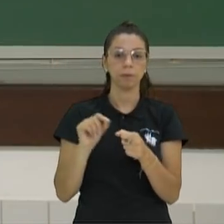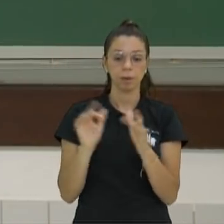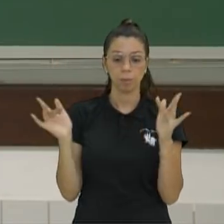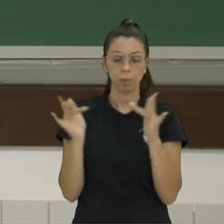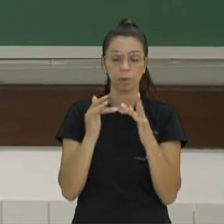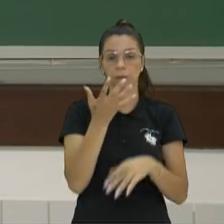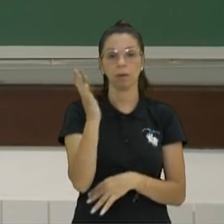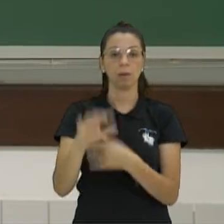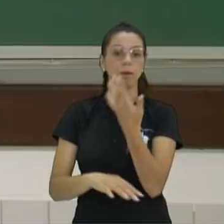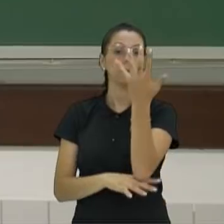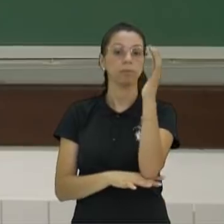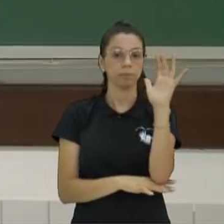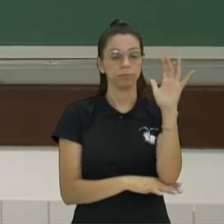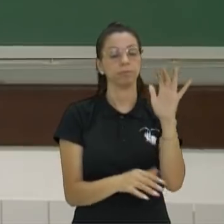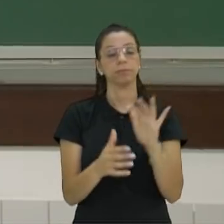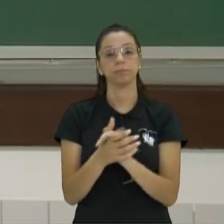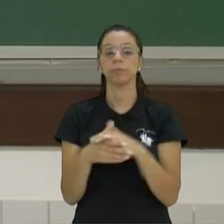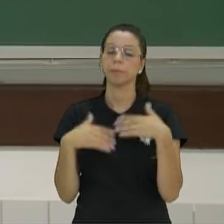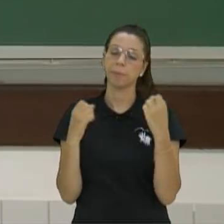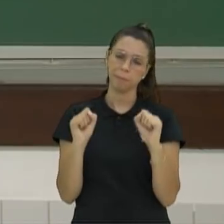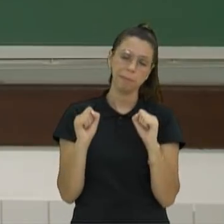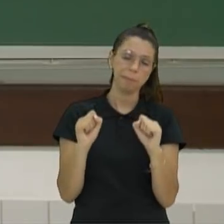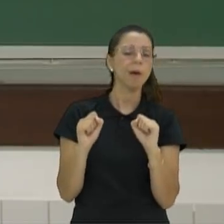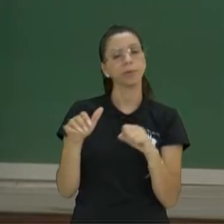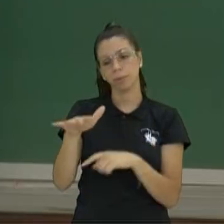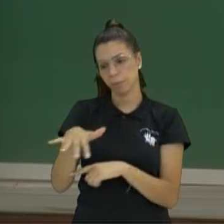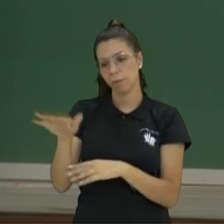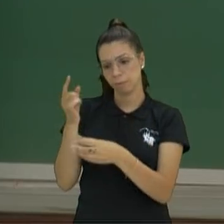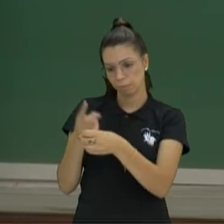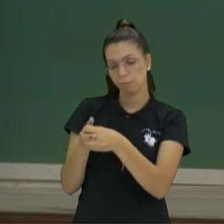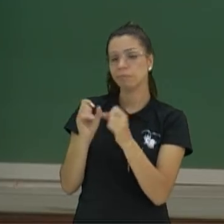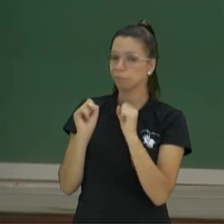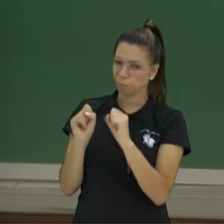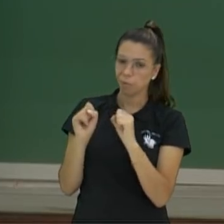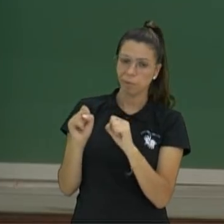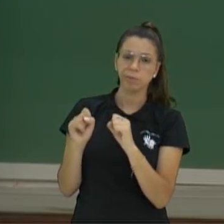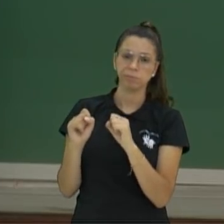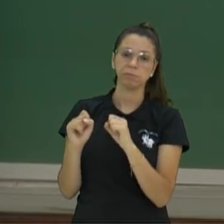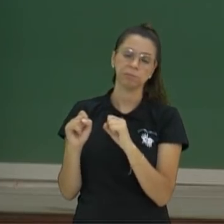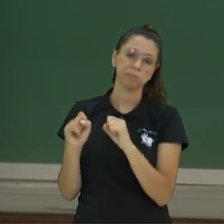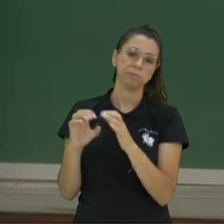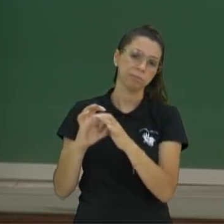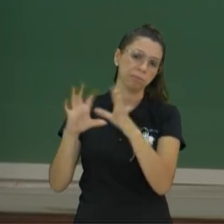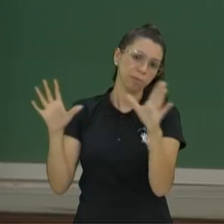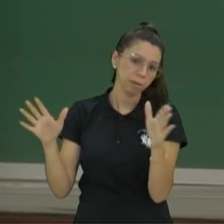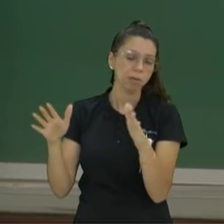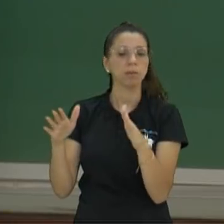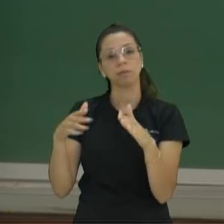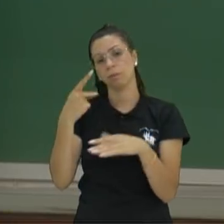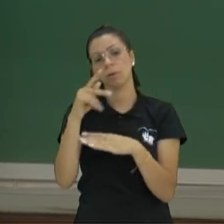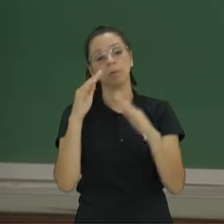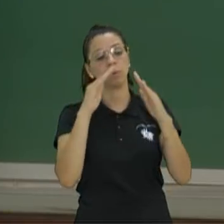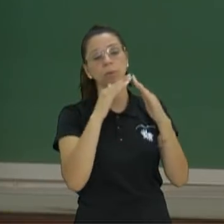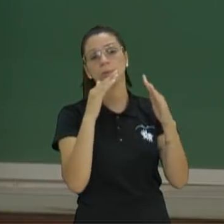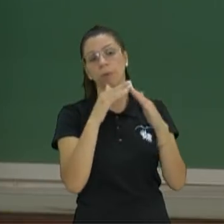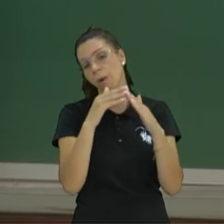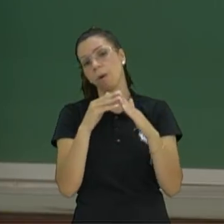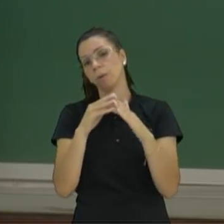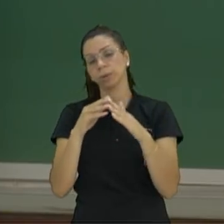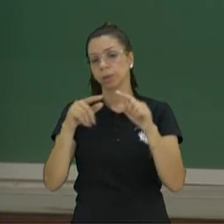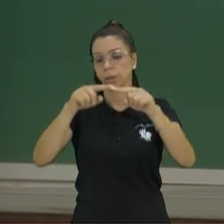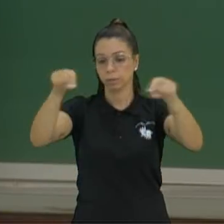contato com a natureza. Dá para fazer no ambiente urbano? Dá para fazer no pátio da sua escola, até na